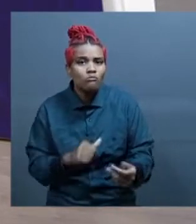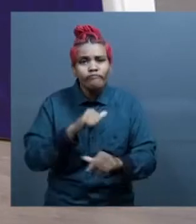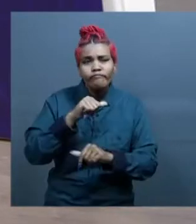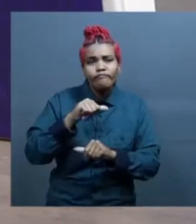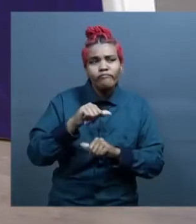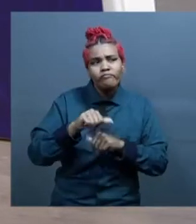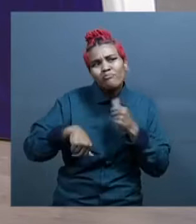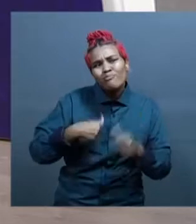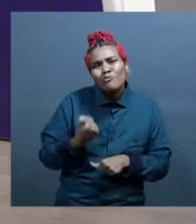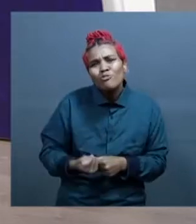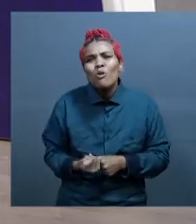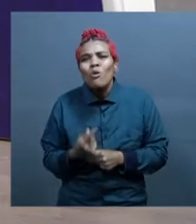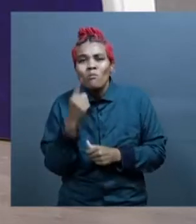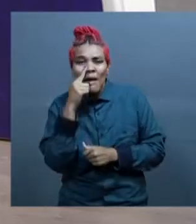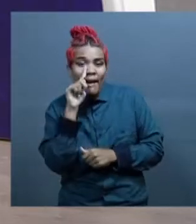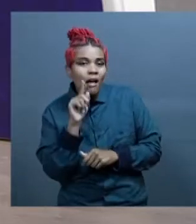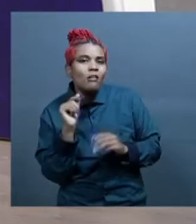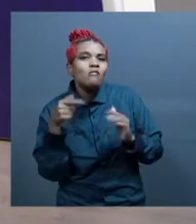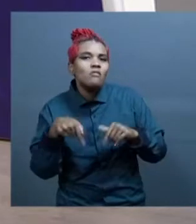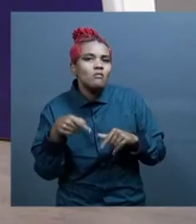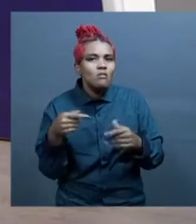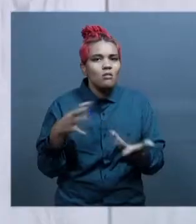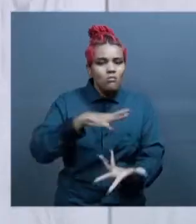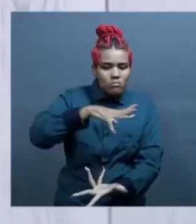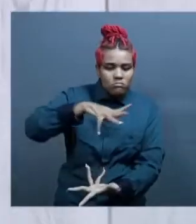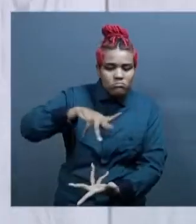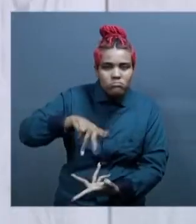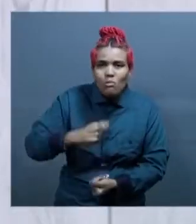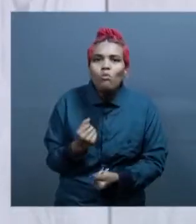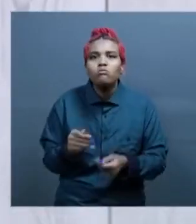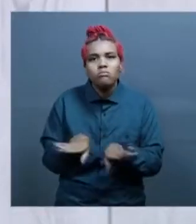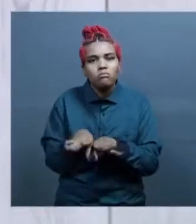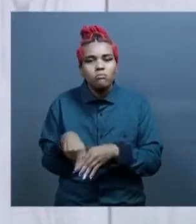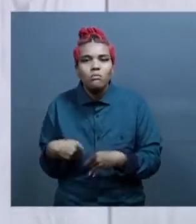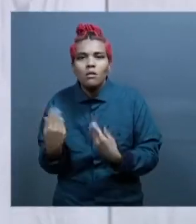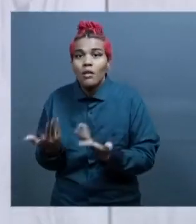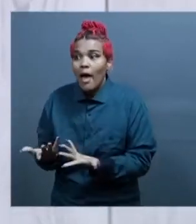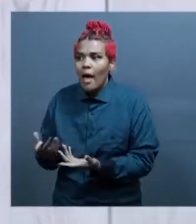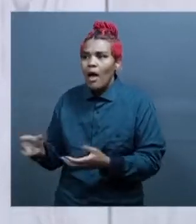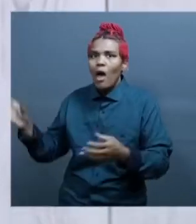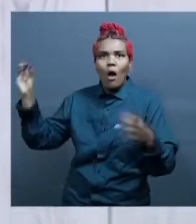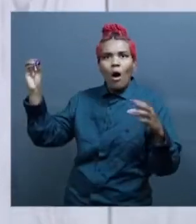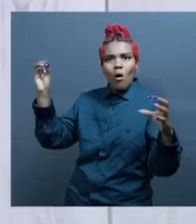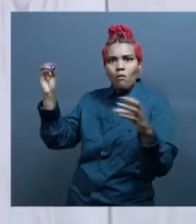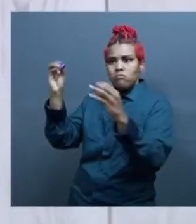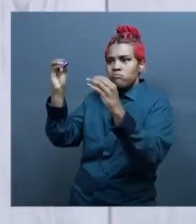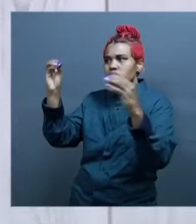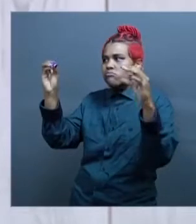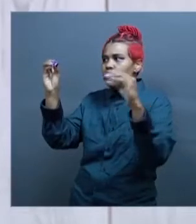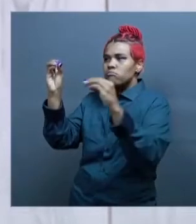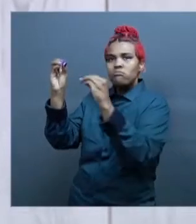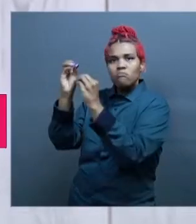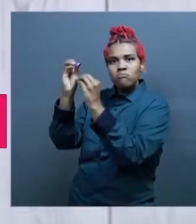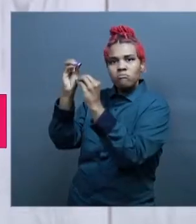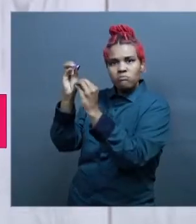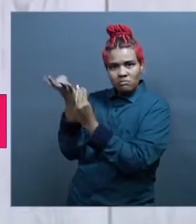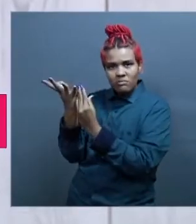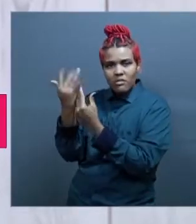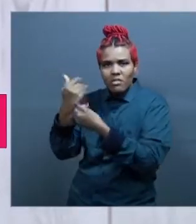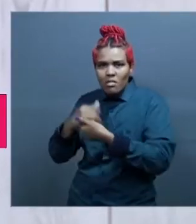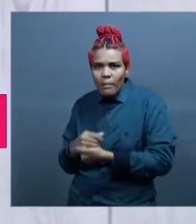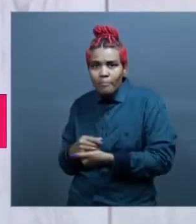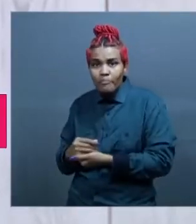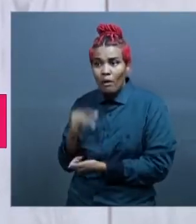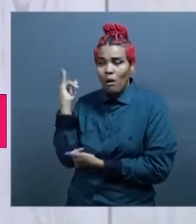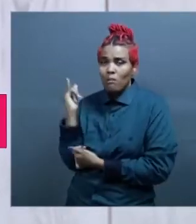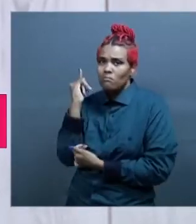problema tão grave no nosso planeta na verdade o efeito estufa um é uma dinâmica natural que é muito importante